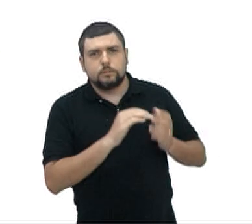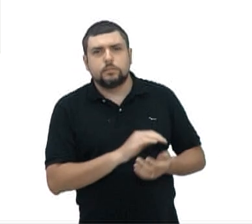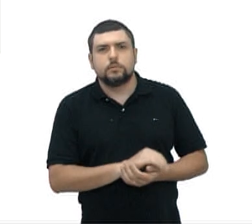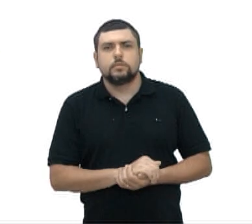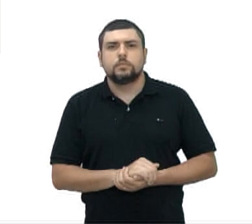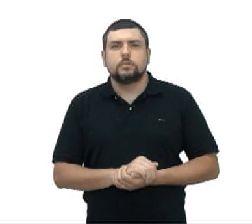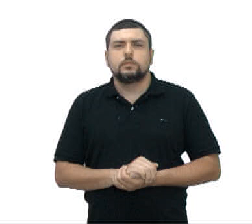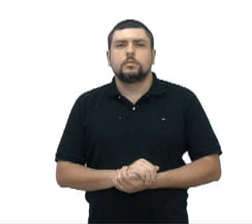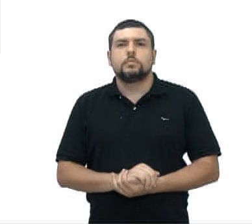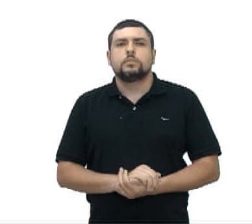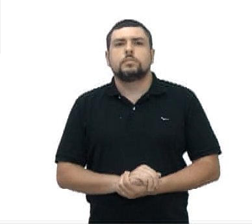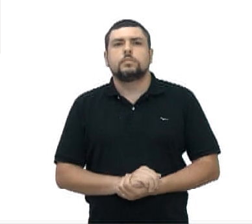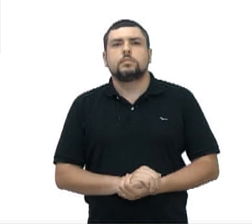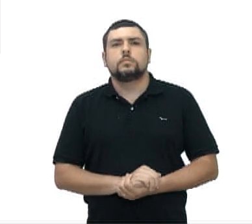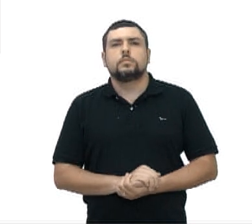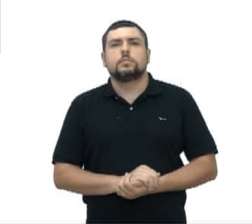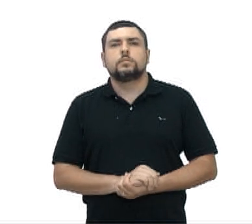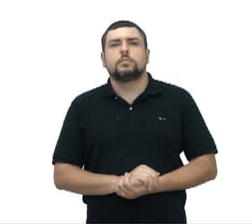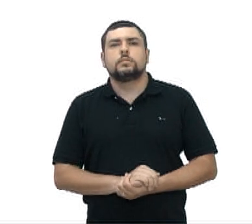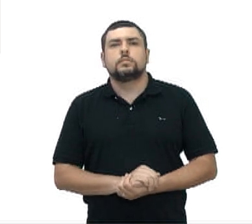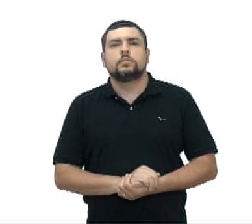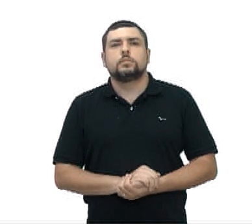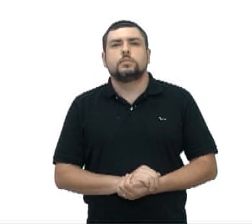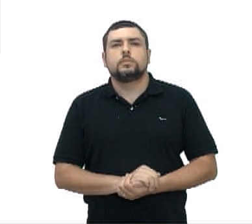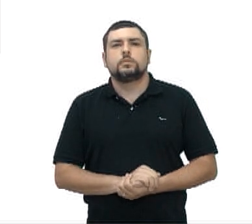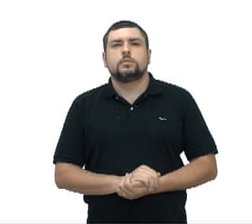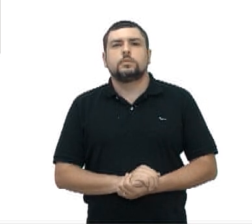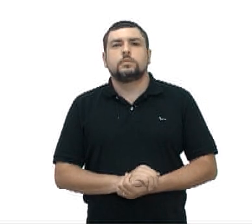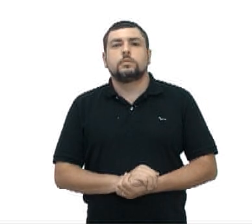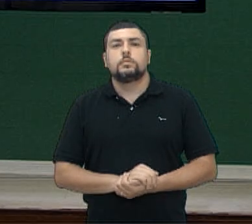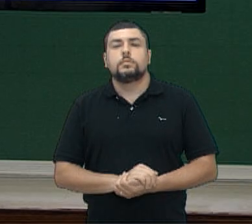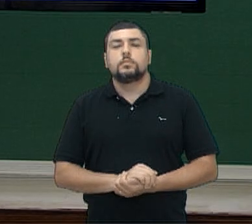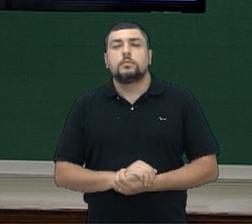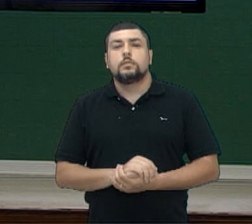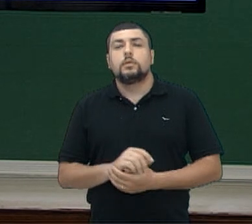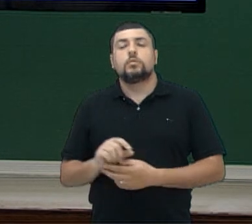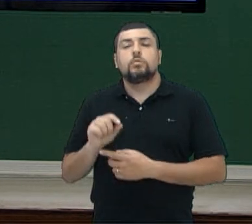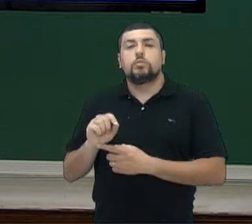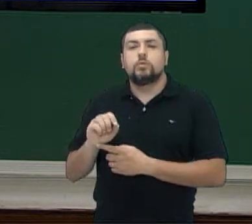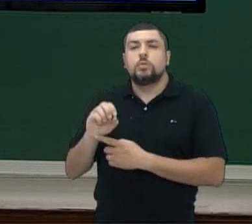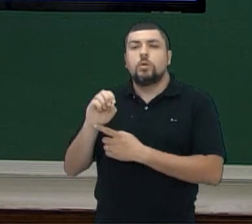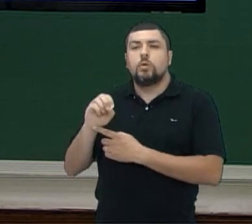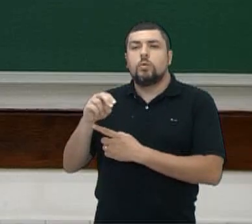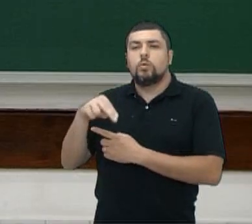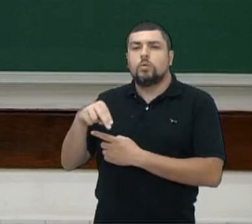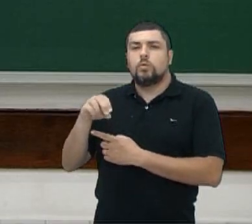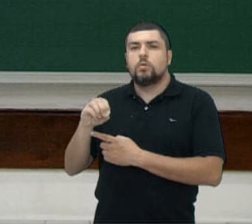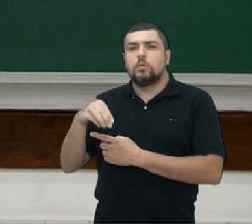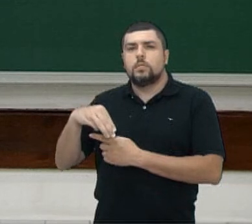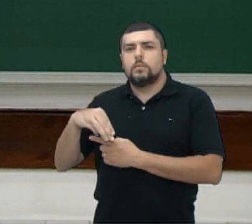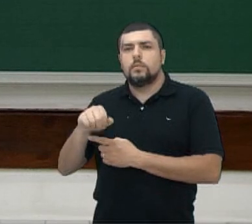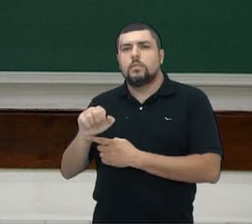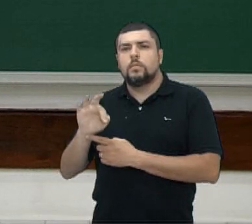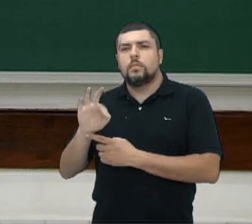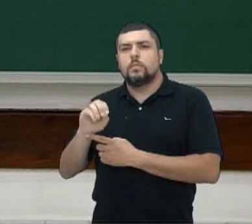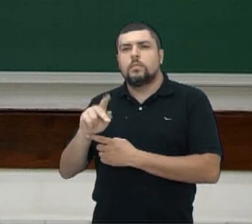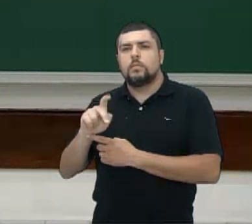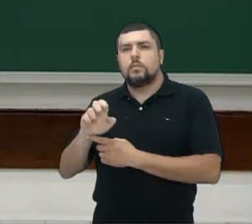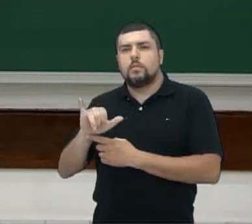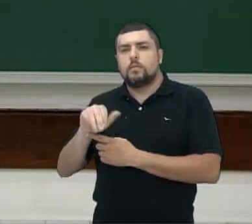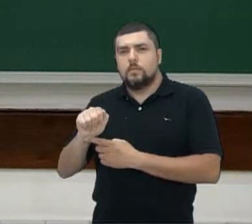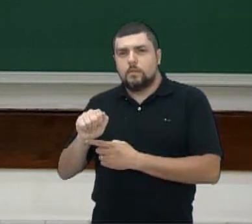Number 2, this is an onomatopoeia. É uma onomatopeia. Tenho certeza que vocês já estudaram, né?